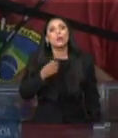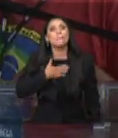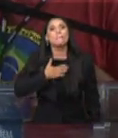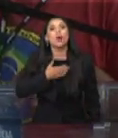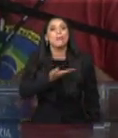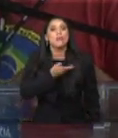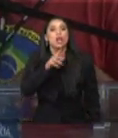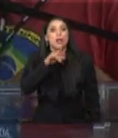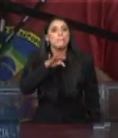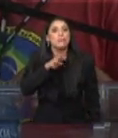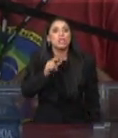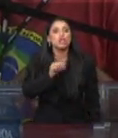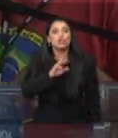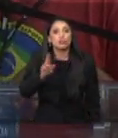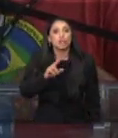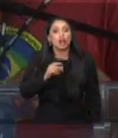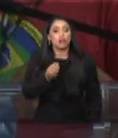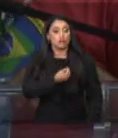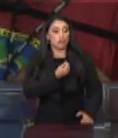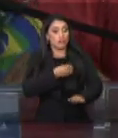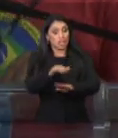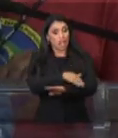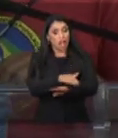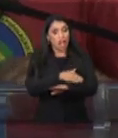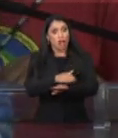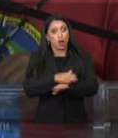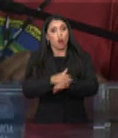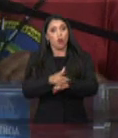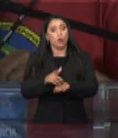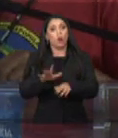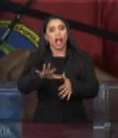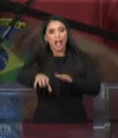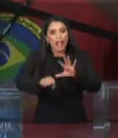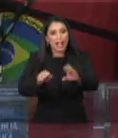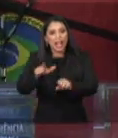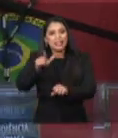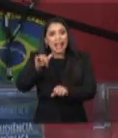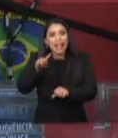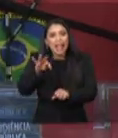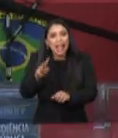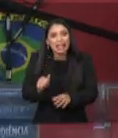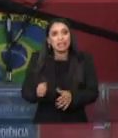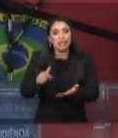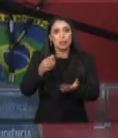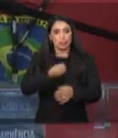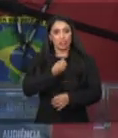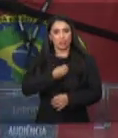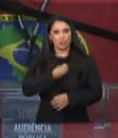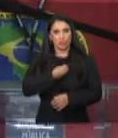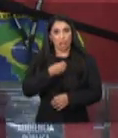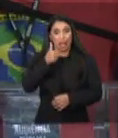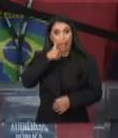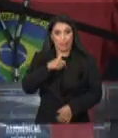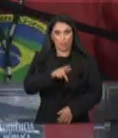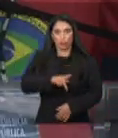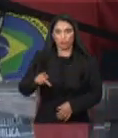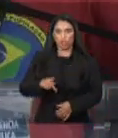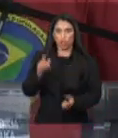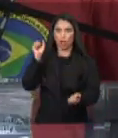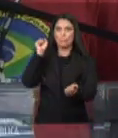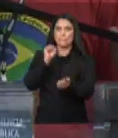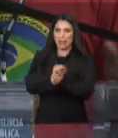não são bicho nem nada eles são moradores em situação de rua que cá tá lá tinha papelão para sobreviver professora parou com essa